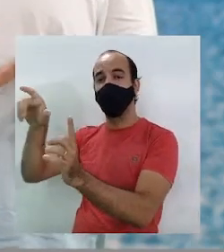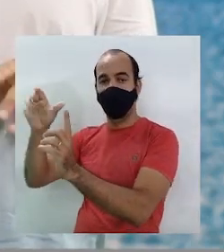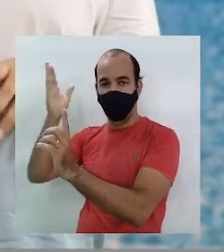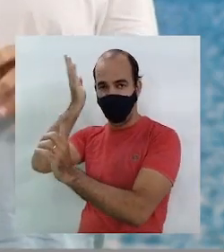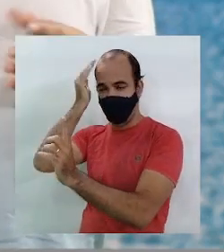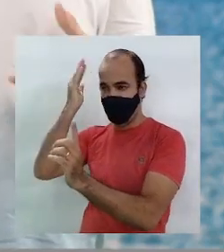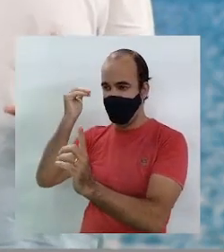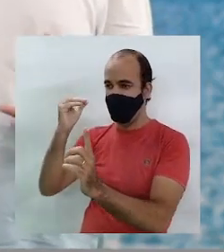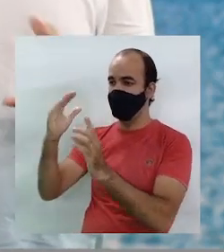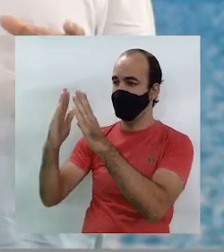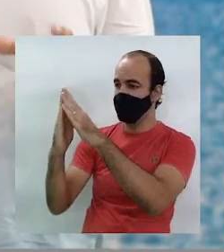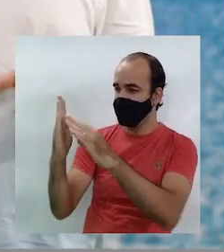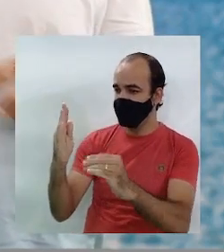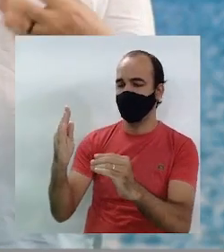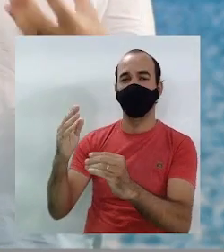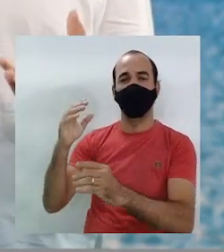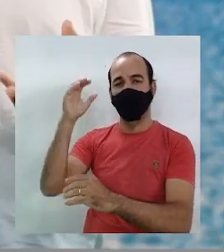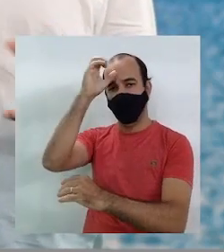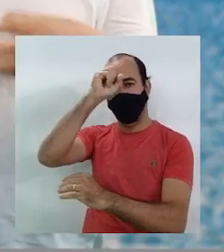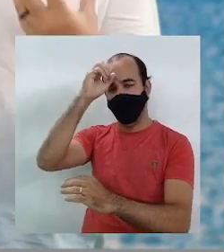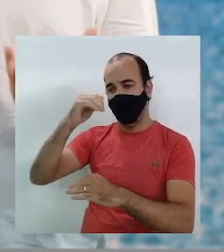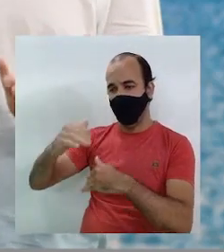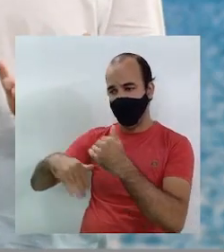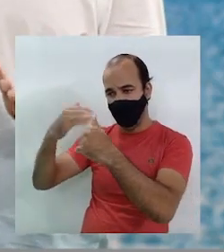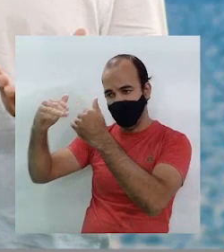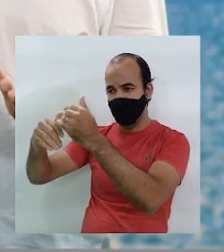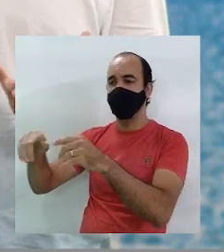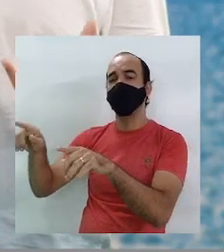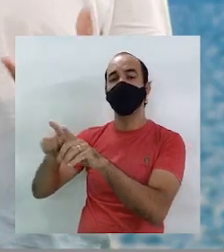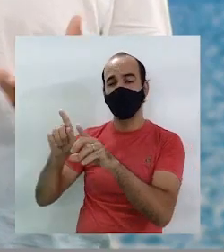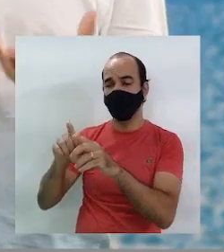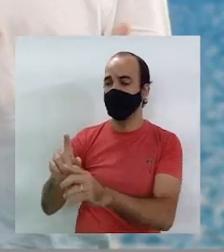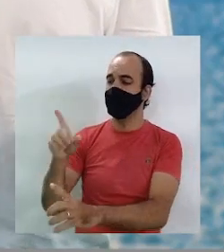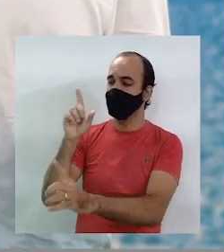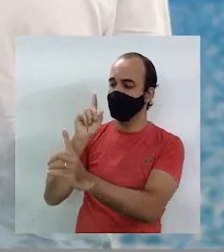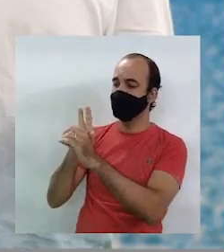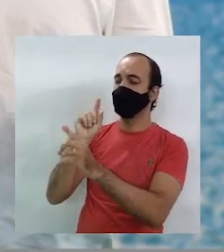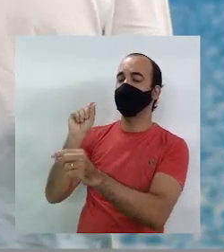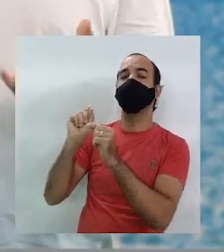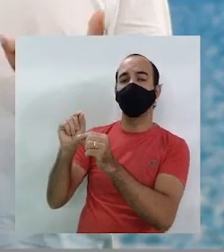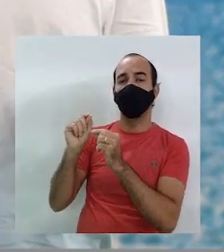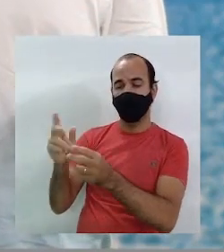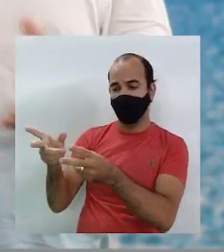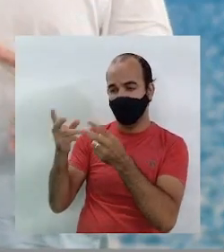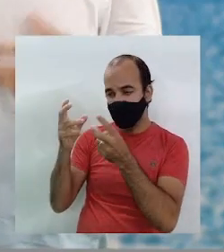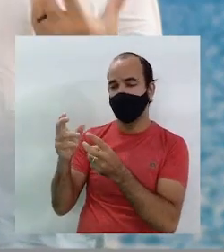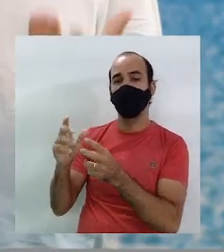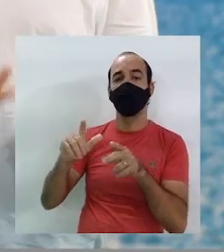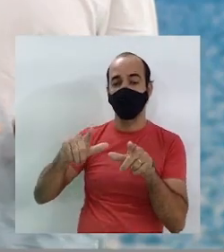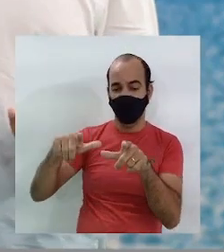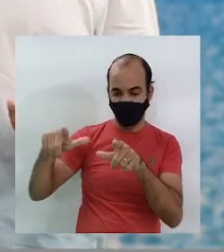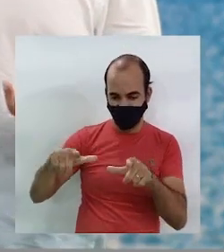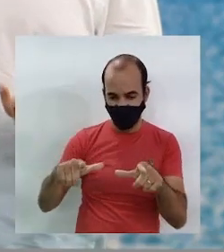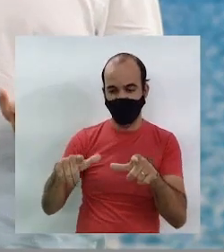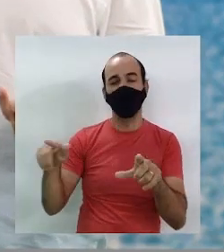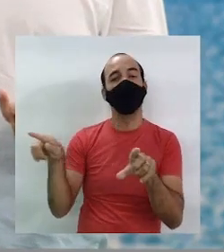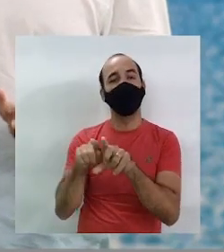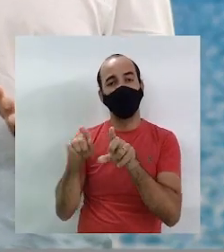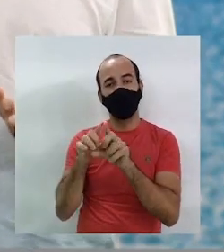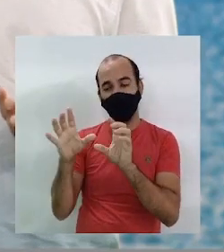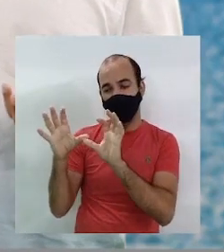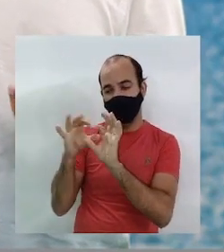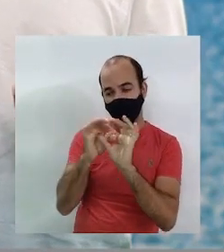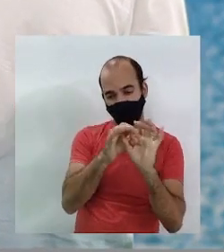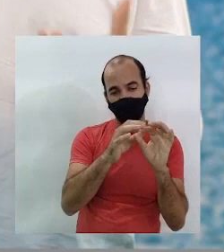através desses artistas, que a cerâmica também fazia parte do ofício deles. Pablo Picasso também tinha esse envolvimento